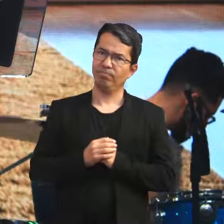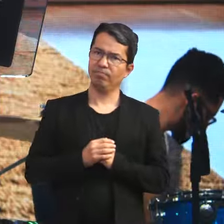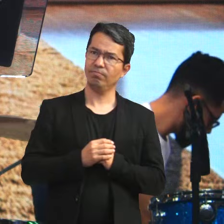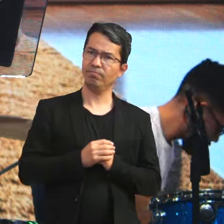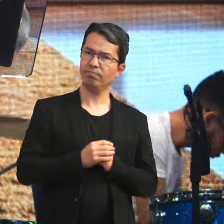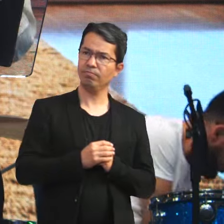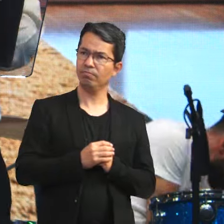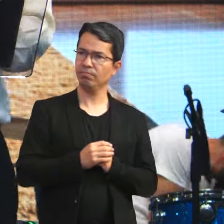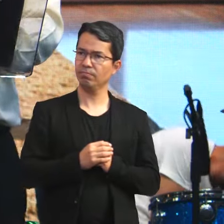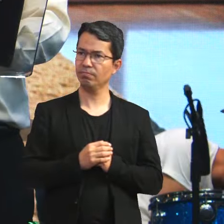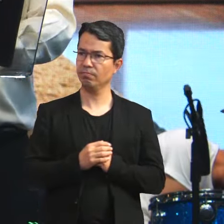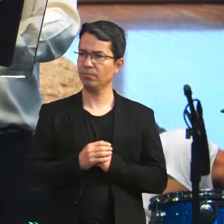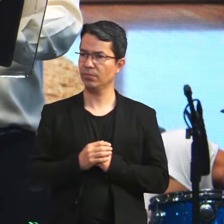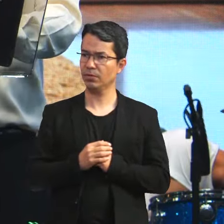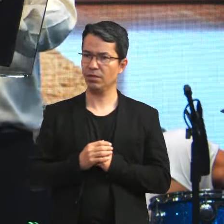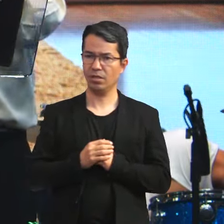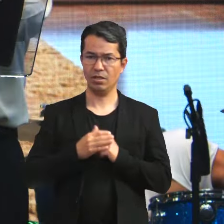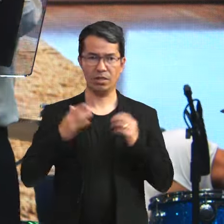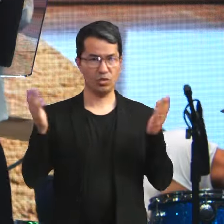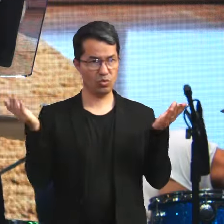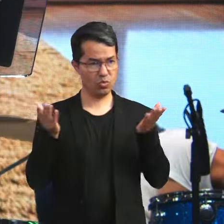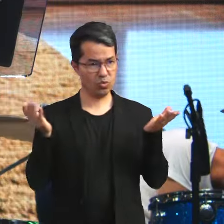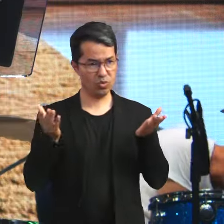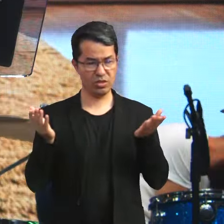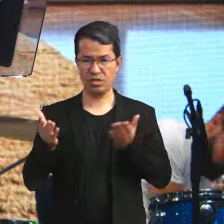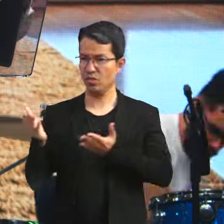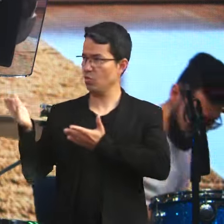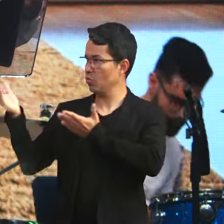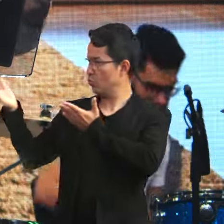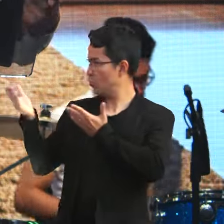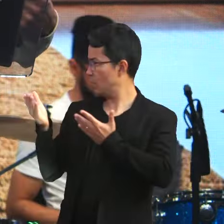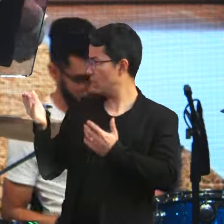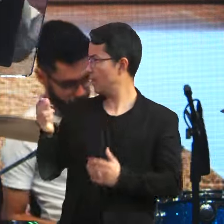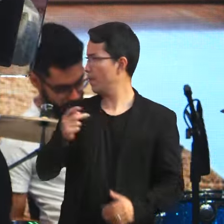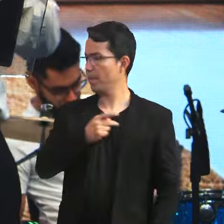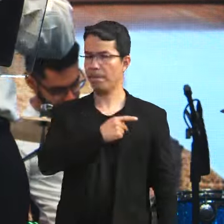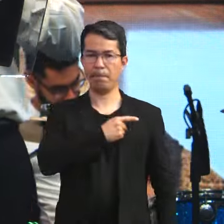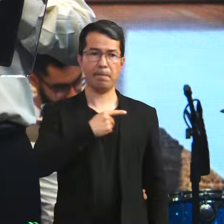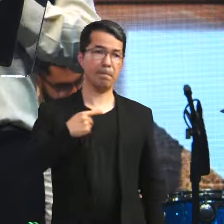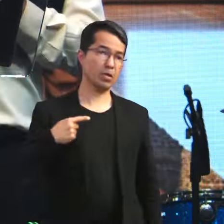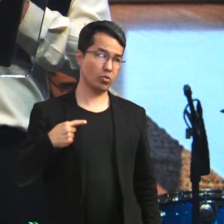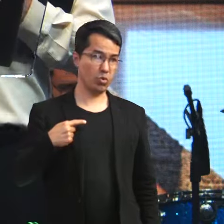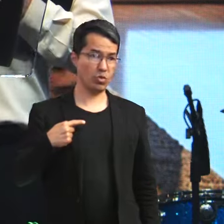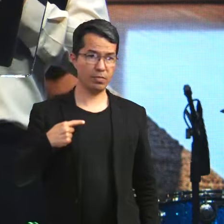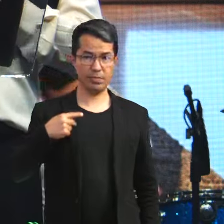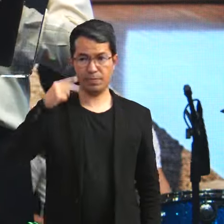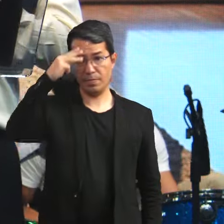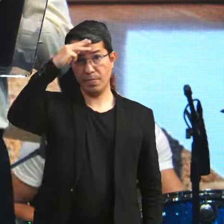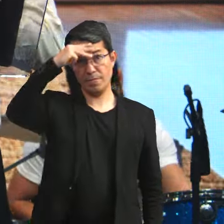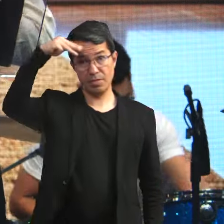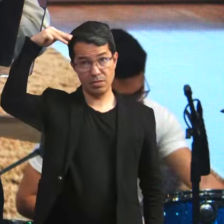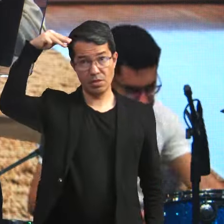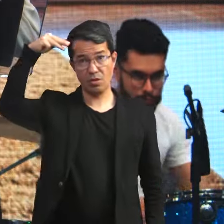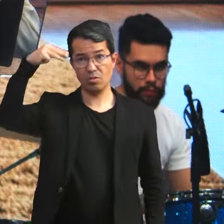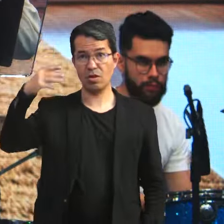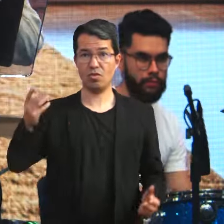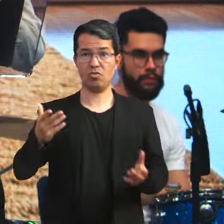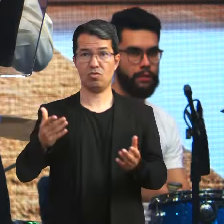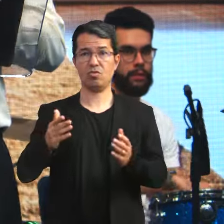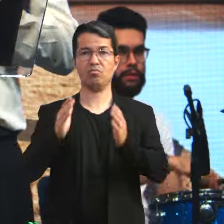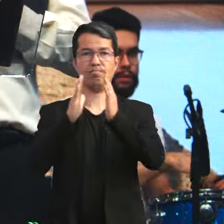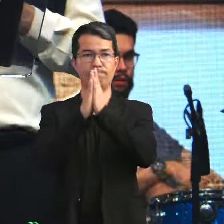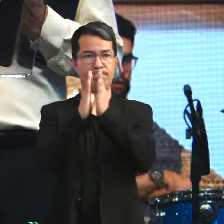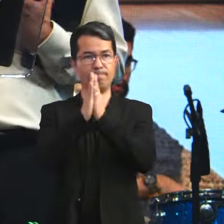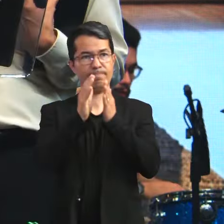para estaão e parae momento Deão P eu vou pedir ao pastor Michel